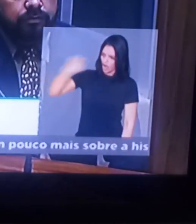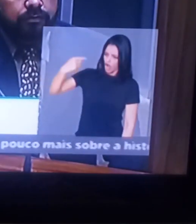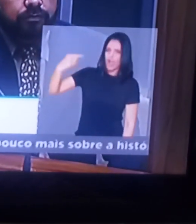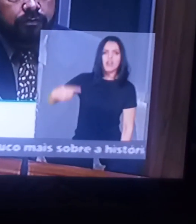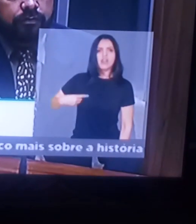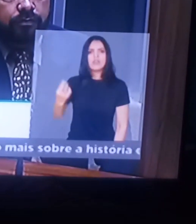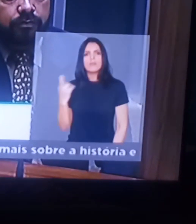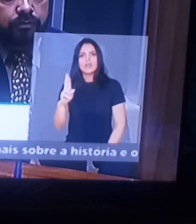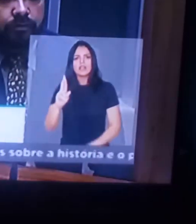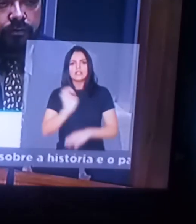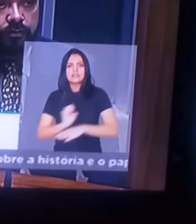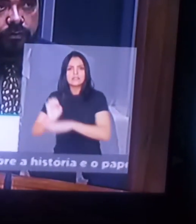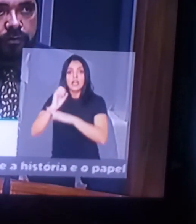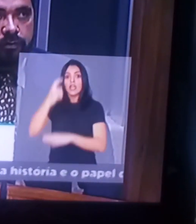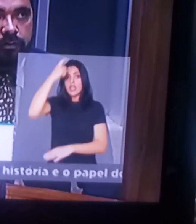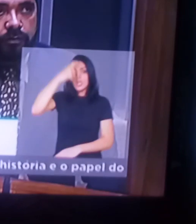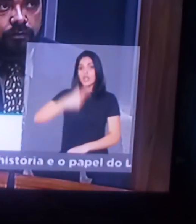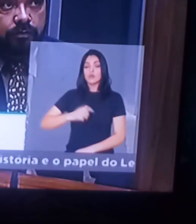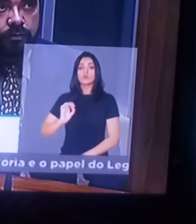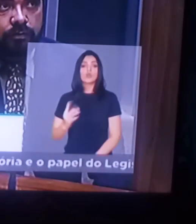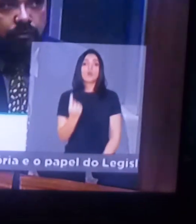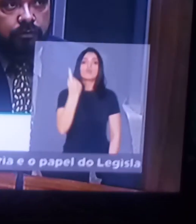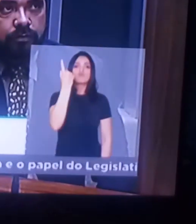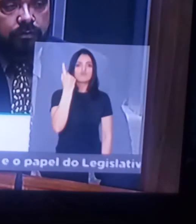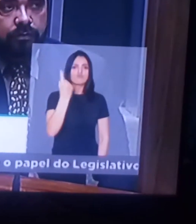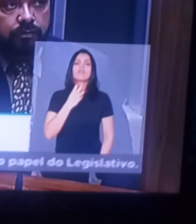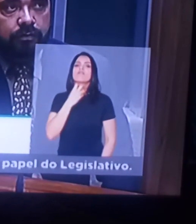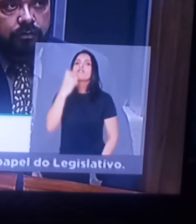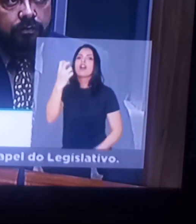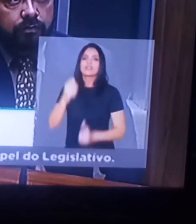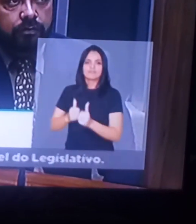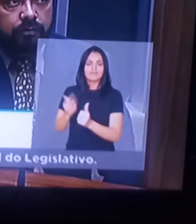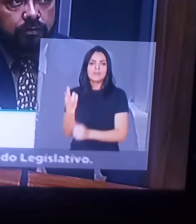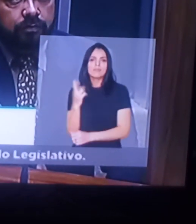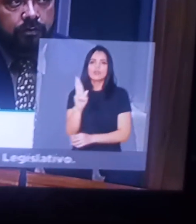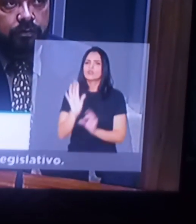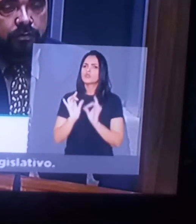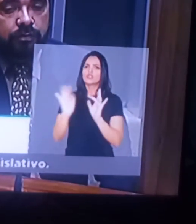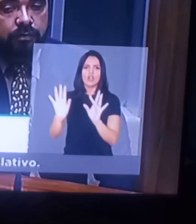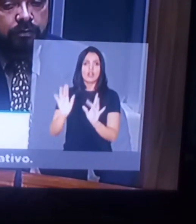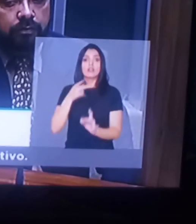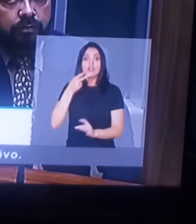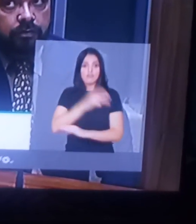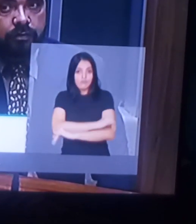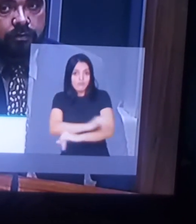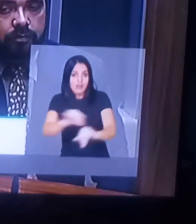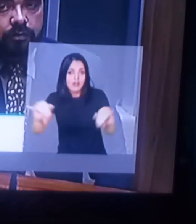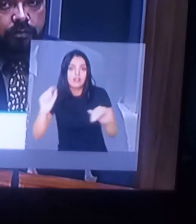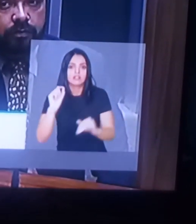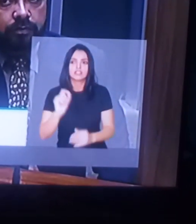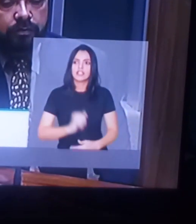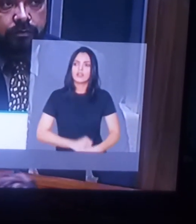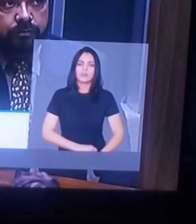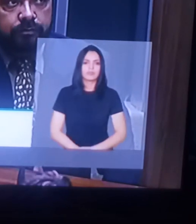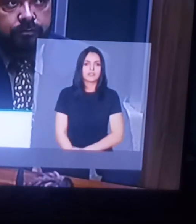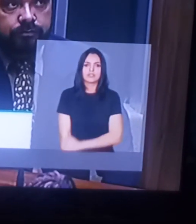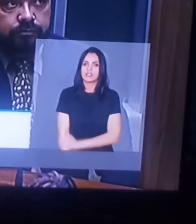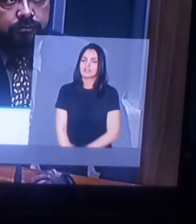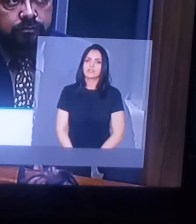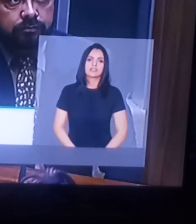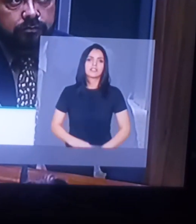vários estados, eu só sou um porta-voz da categoria, tá? Então eu quero dizer para vocês que